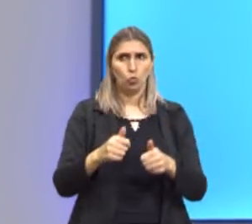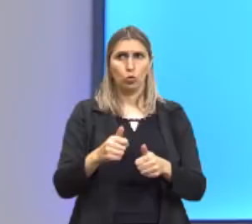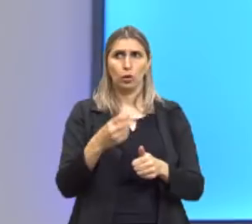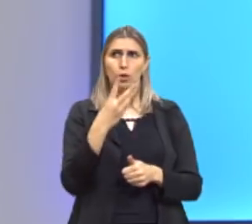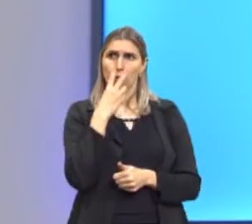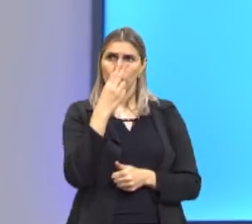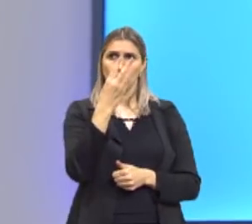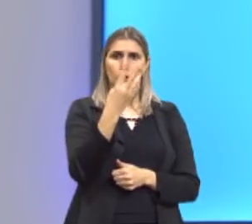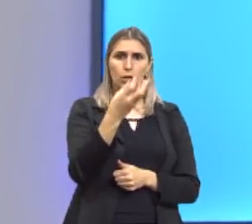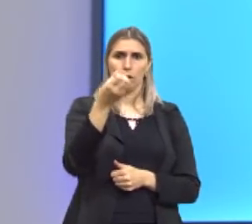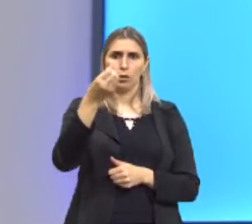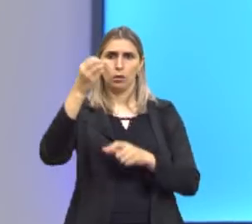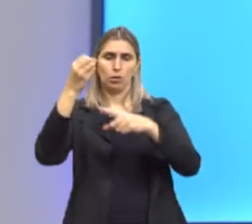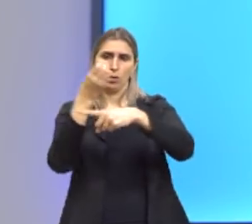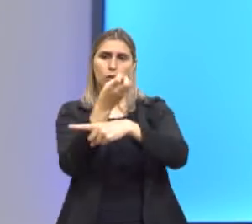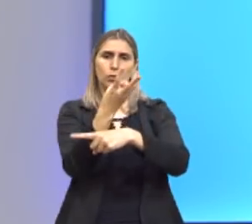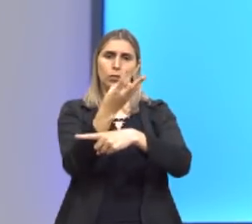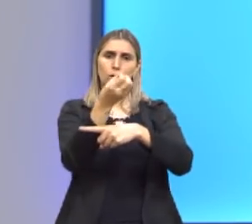360